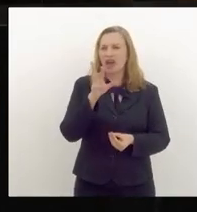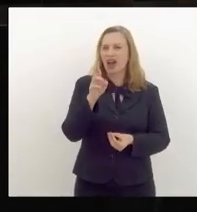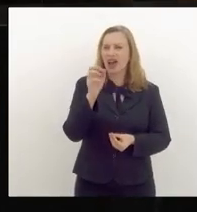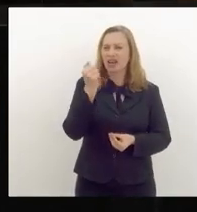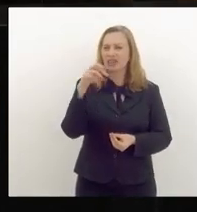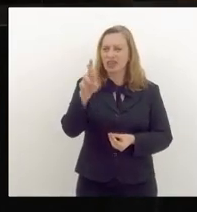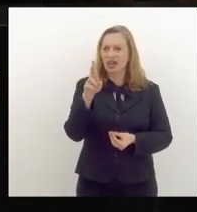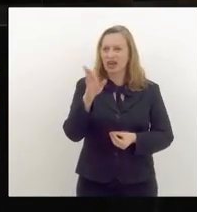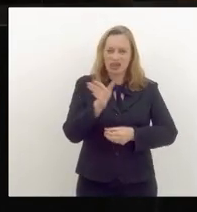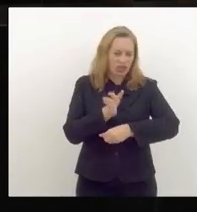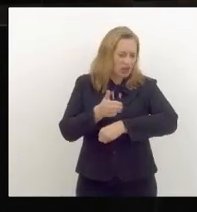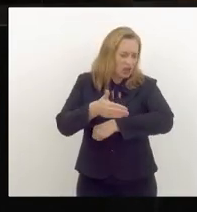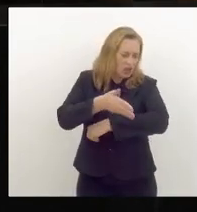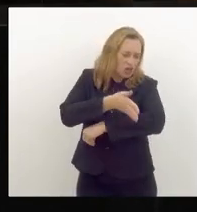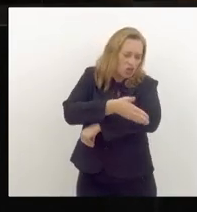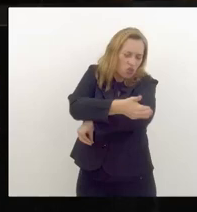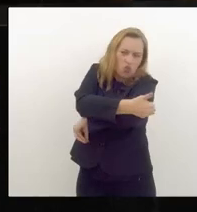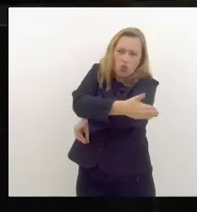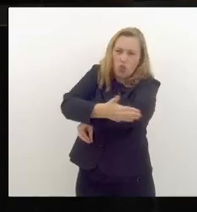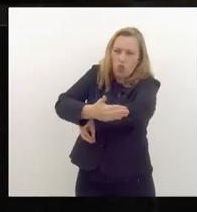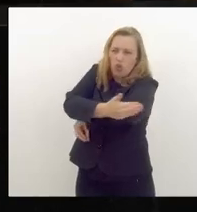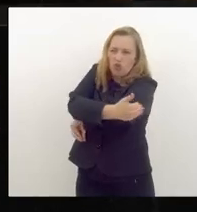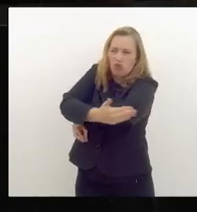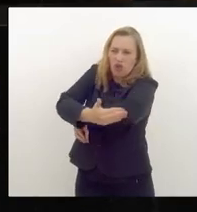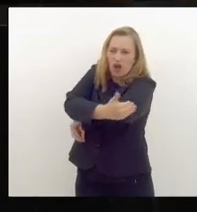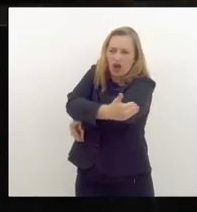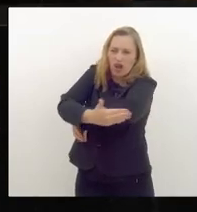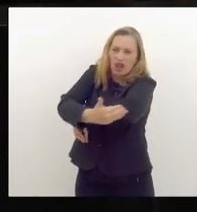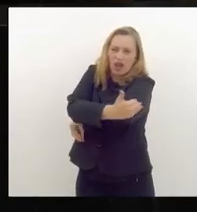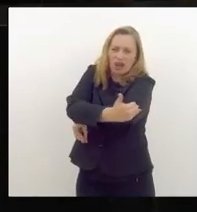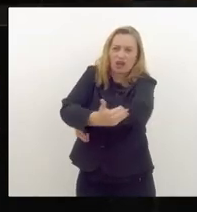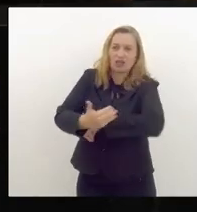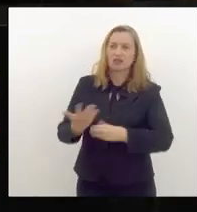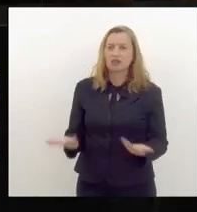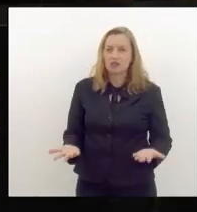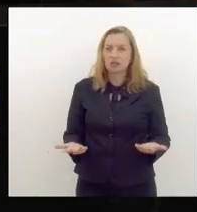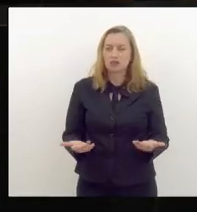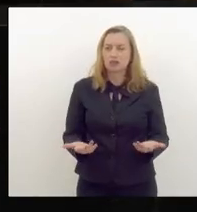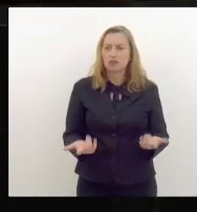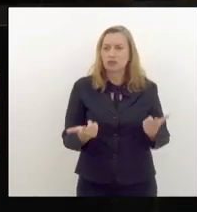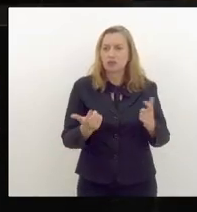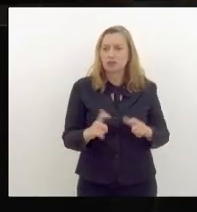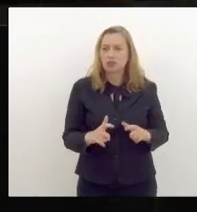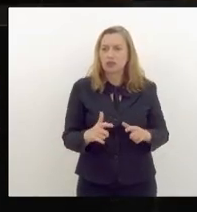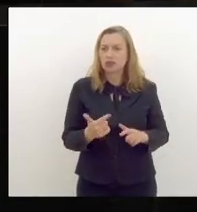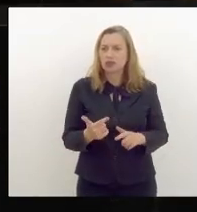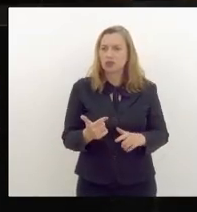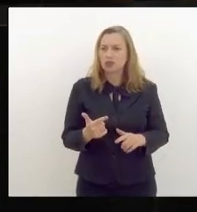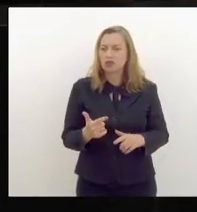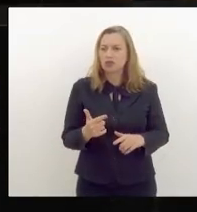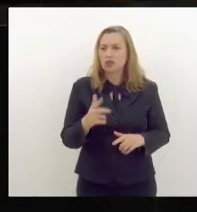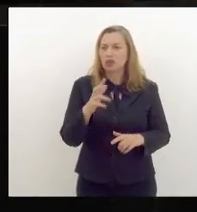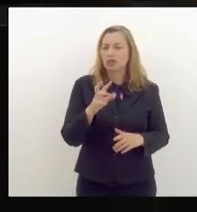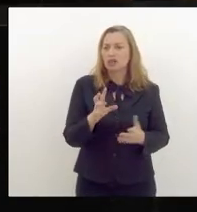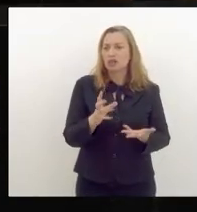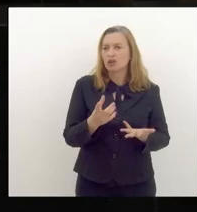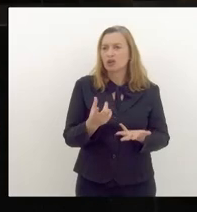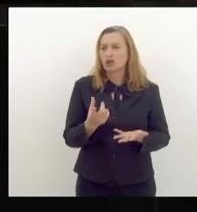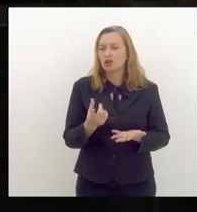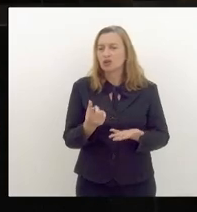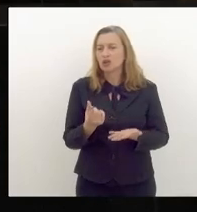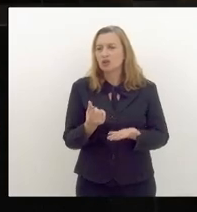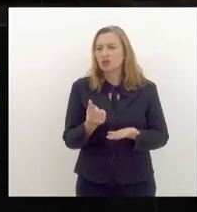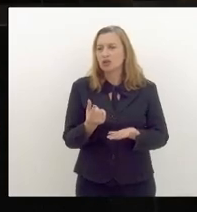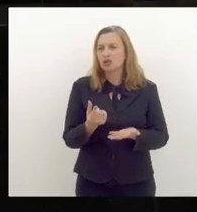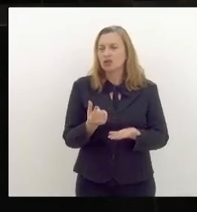após curvas enfim em Pontos que verdadeiramente tem um único condão de gerar receita ao